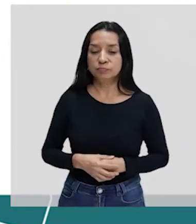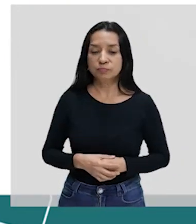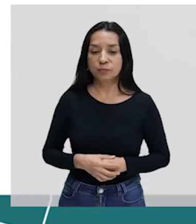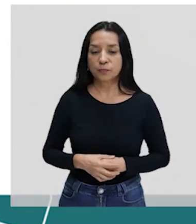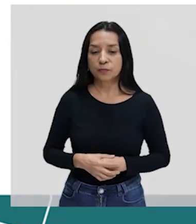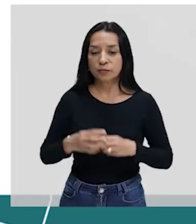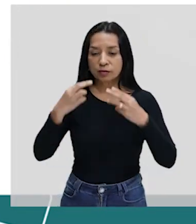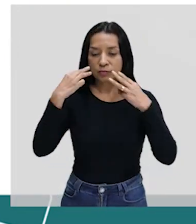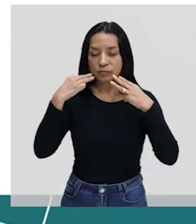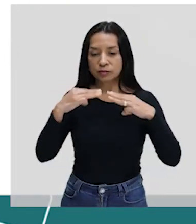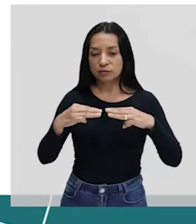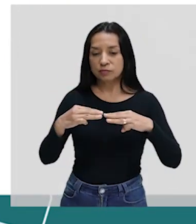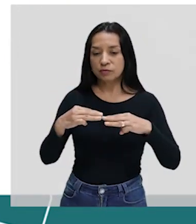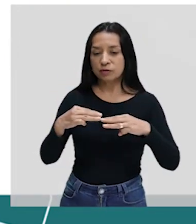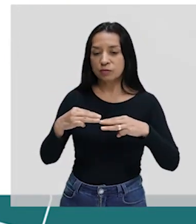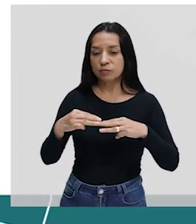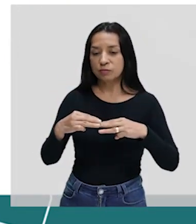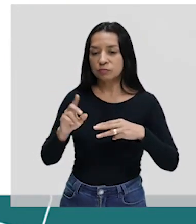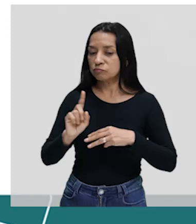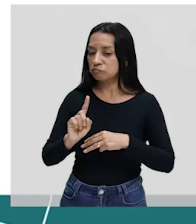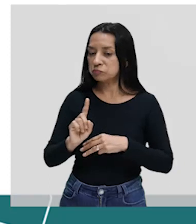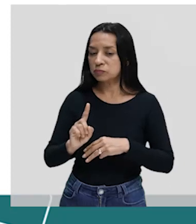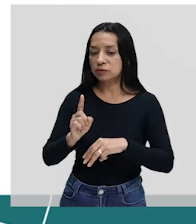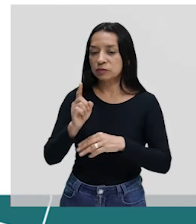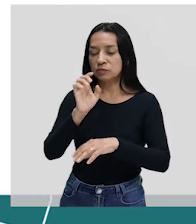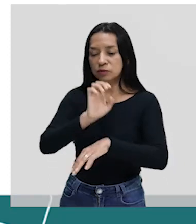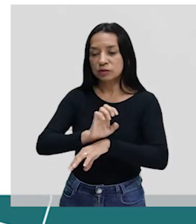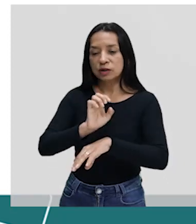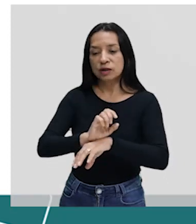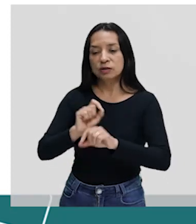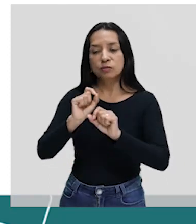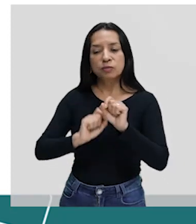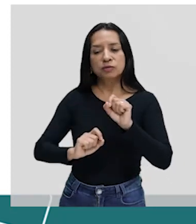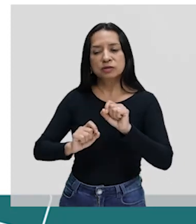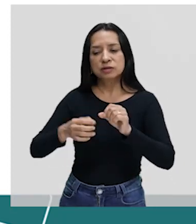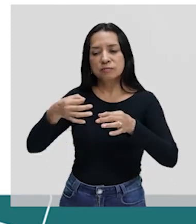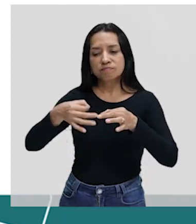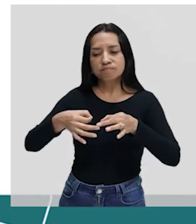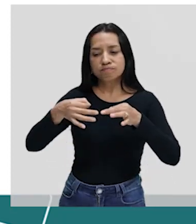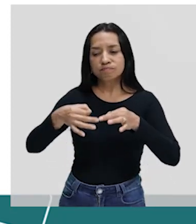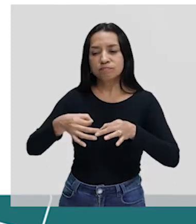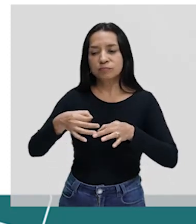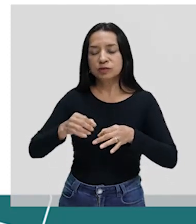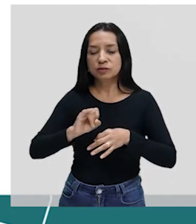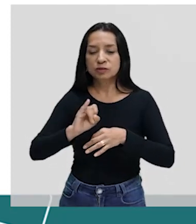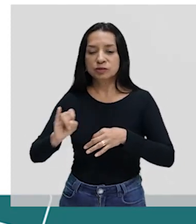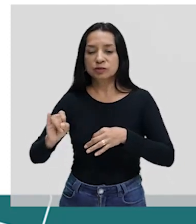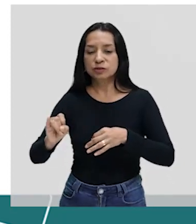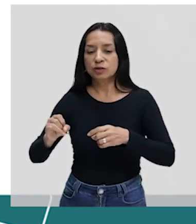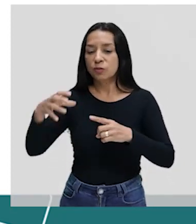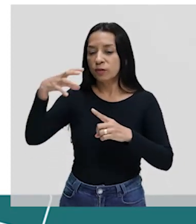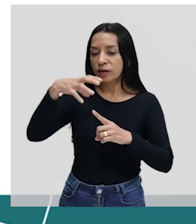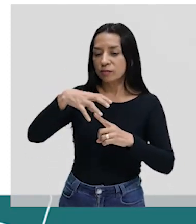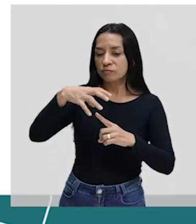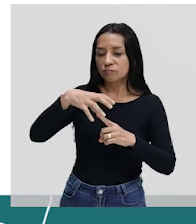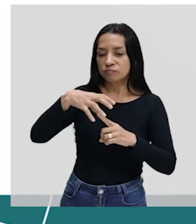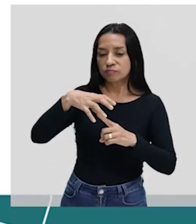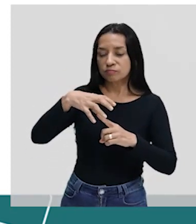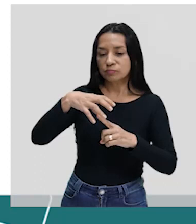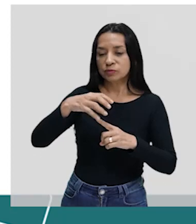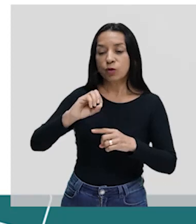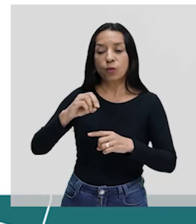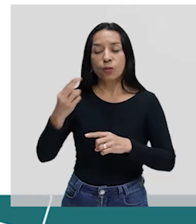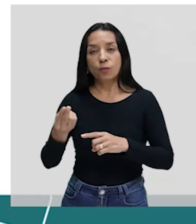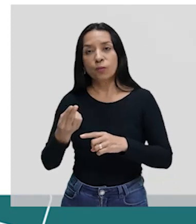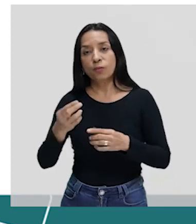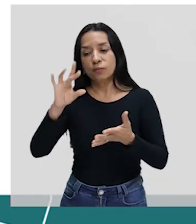Estado pode ser estável se não é um genuíno principado ou uma verdadeira república. Para ele só